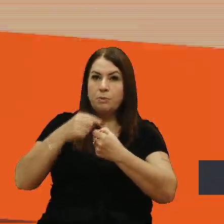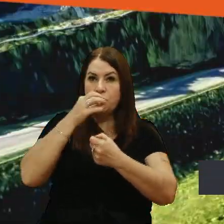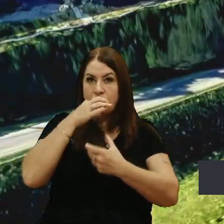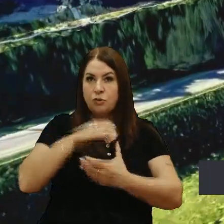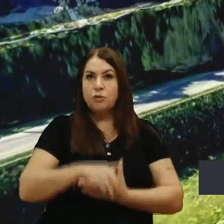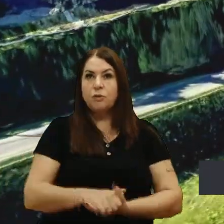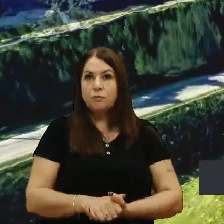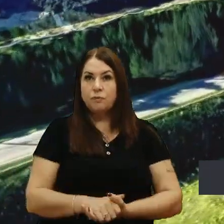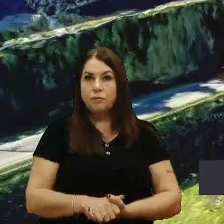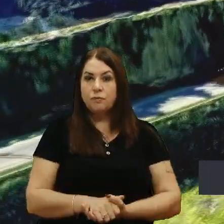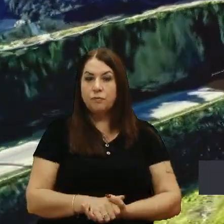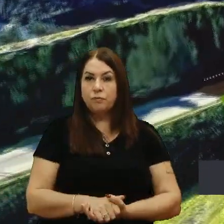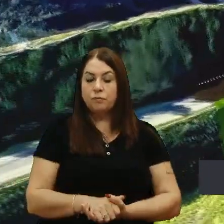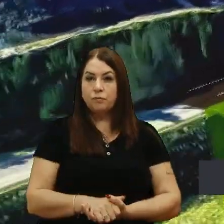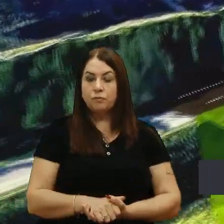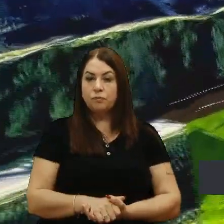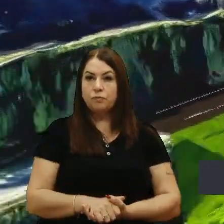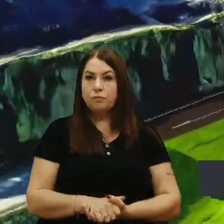Sul.